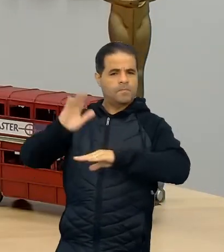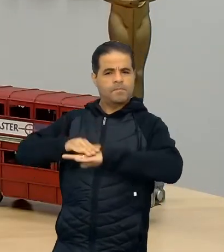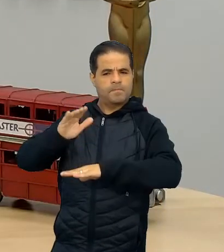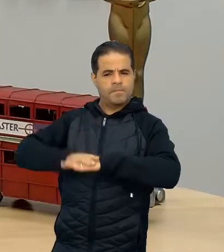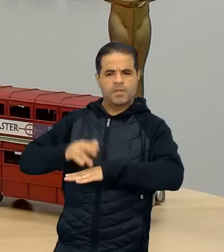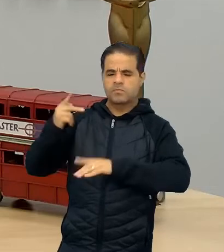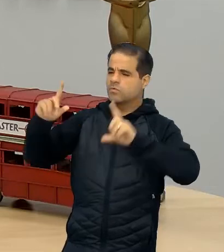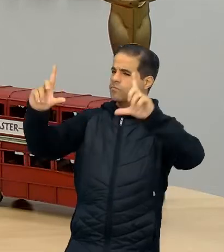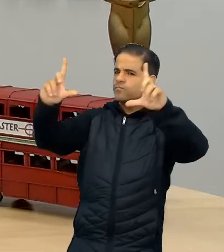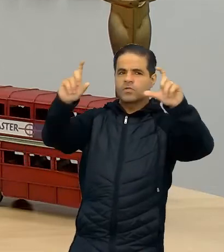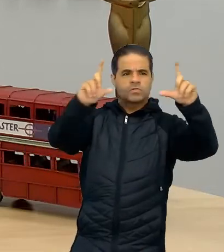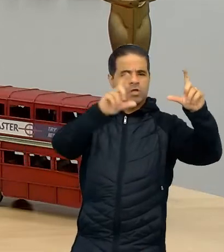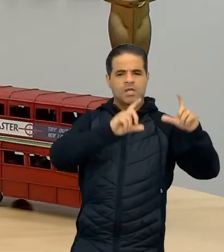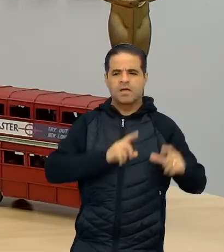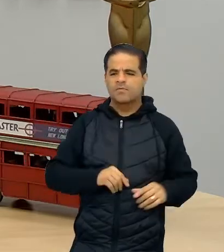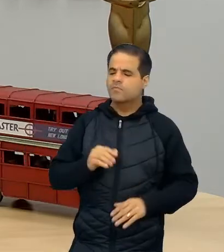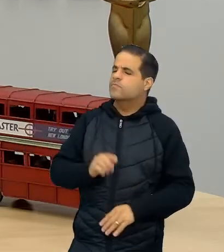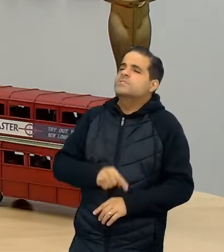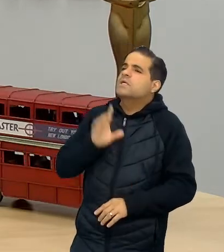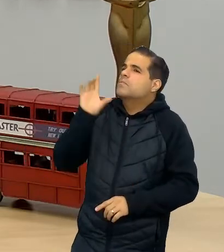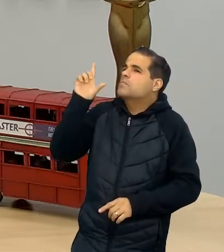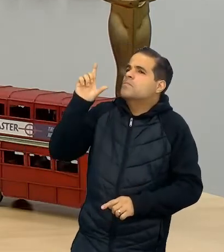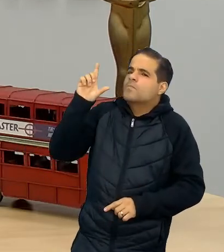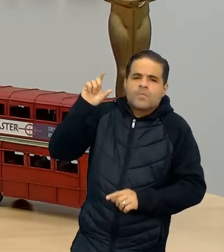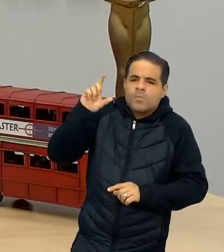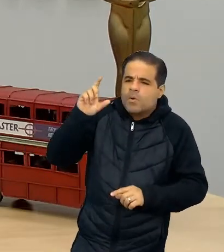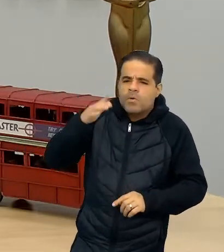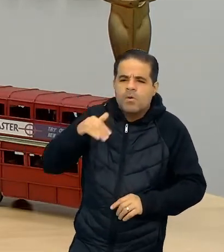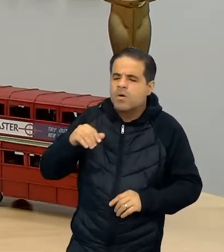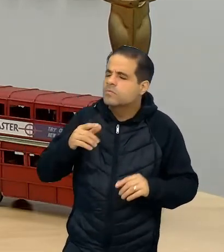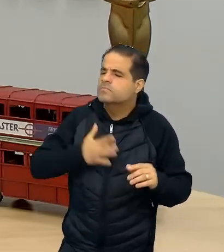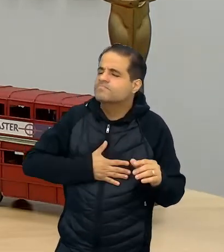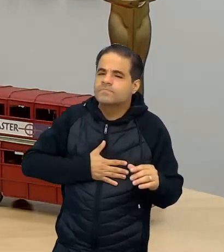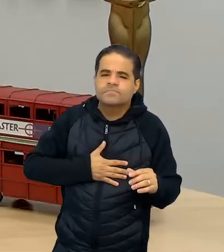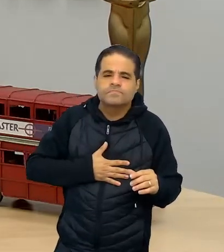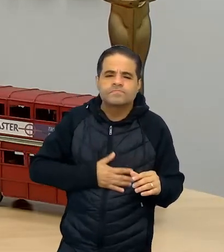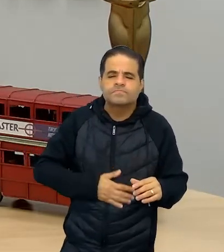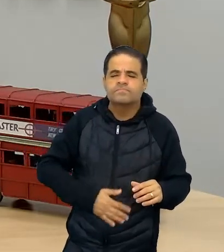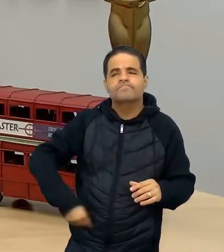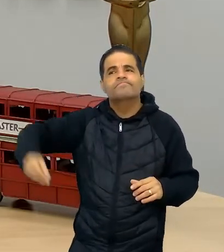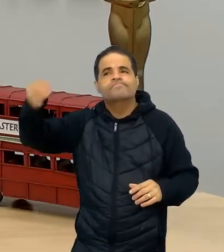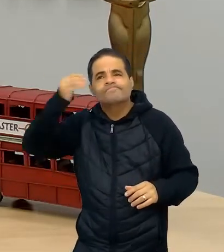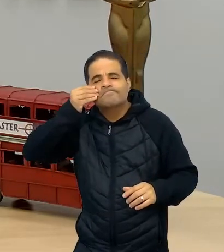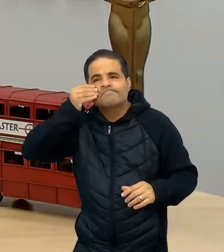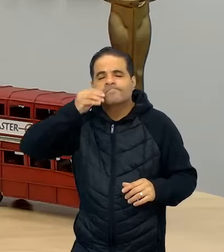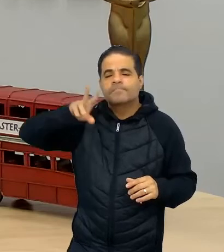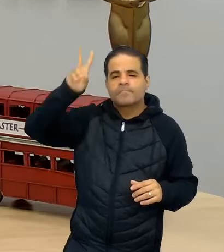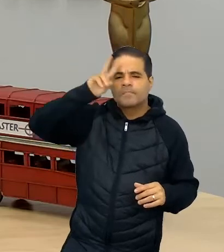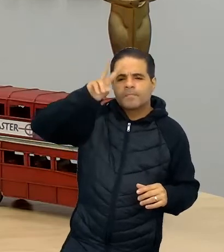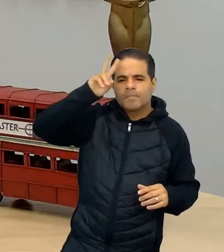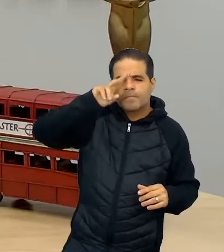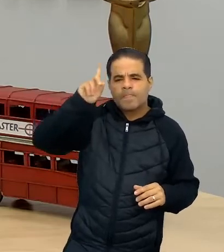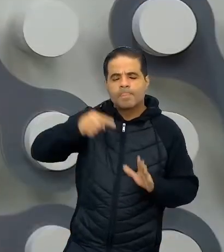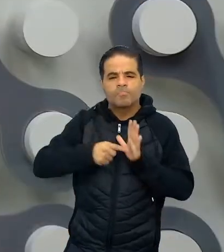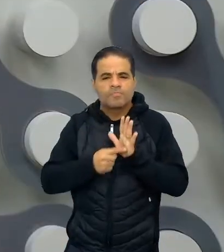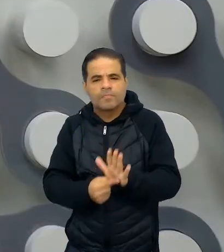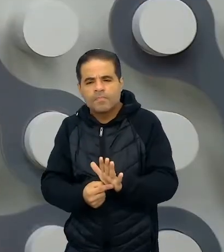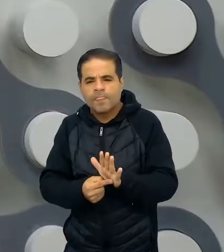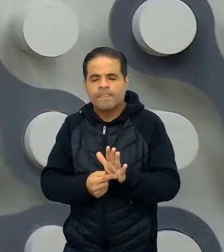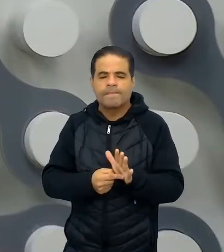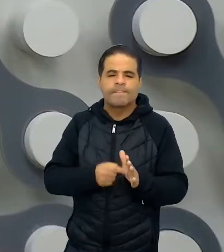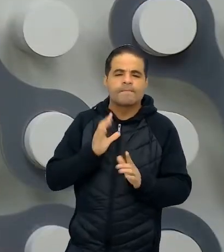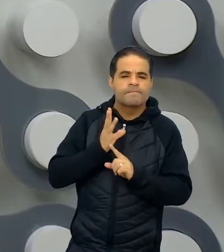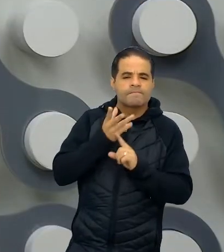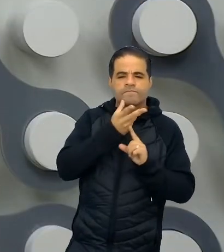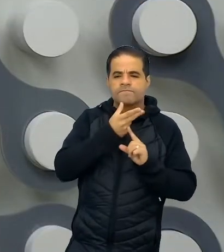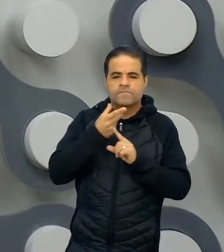Que imagem você gostaria de tirar? E tenta lembrar aí no momento de uma apresentação de ginástica artística. Elas no